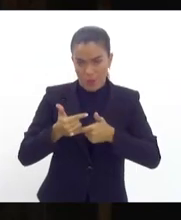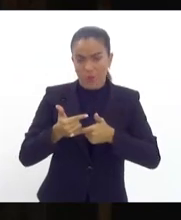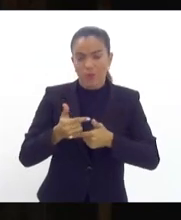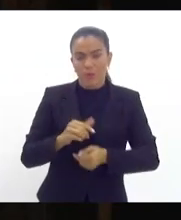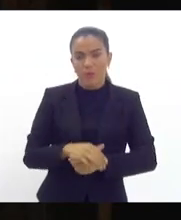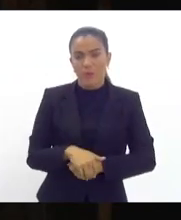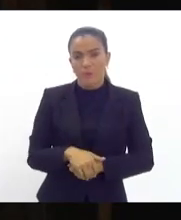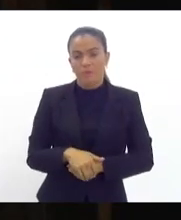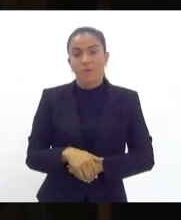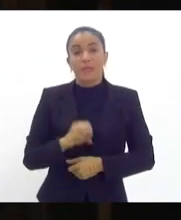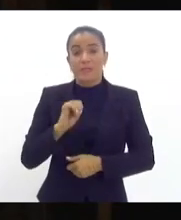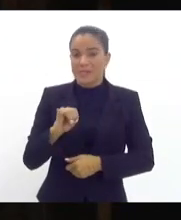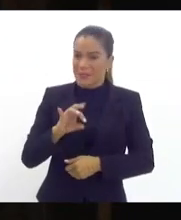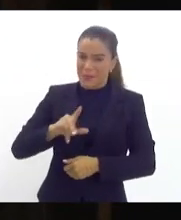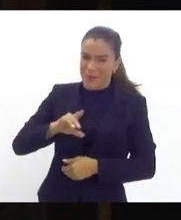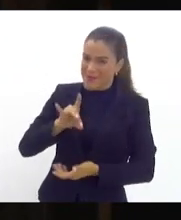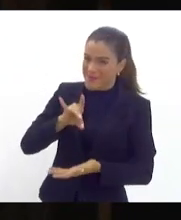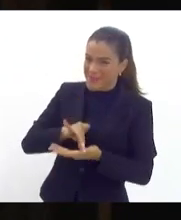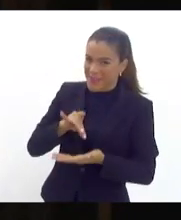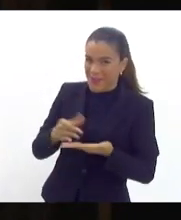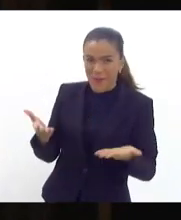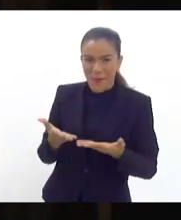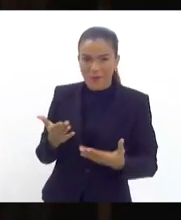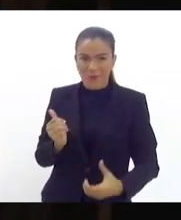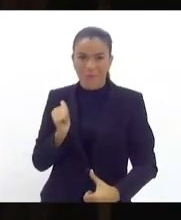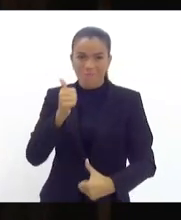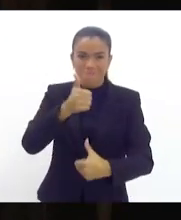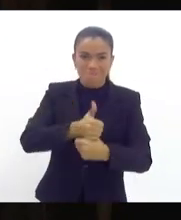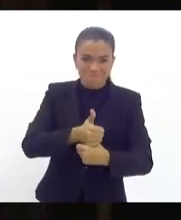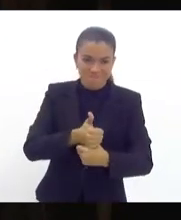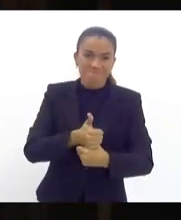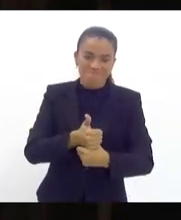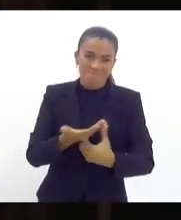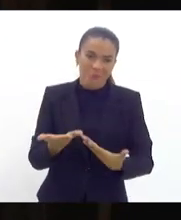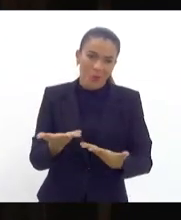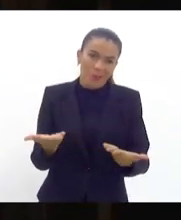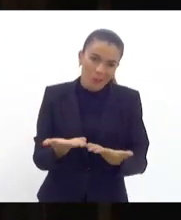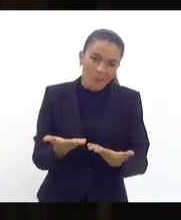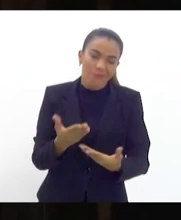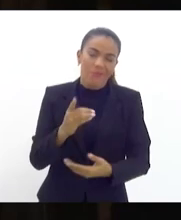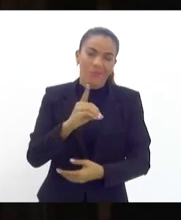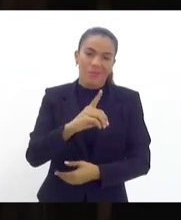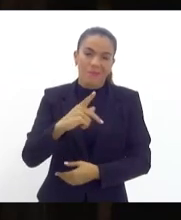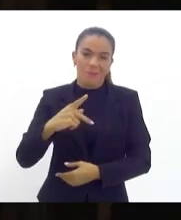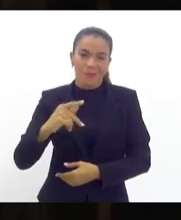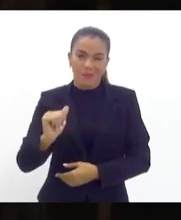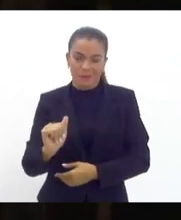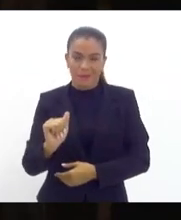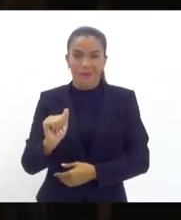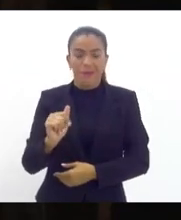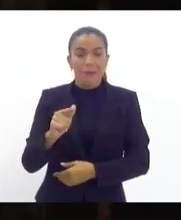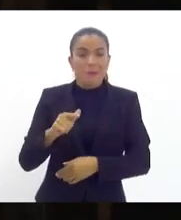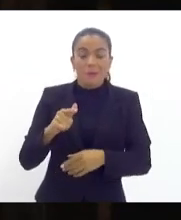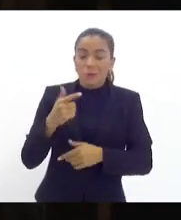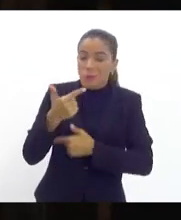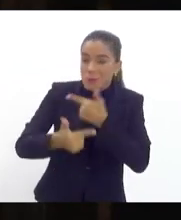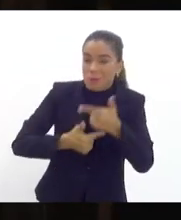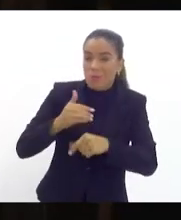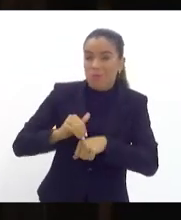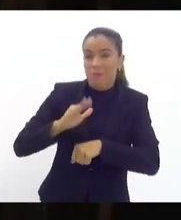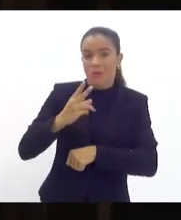se não fosse verdade hoje não estaria no cargo de diretor do DPA como se encontra atualmente graças ao seu trabalho de mais de dois anos